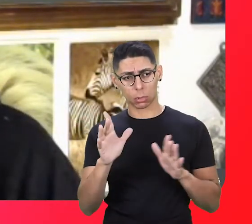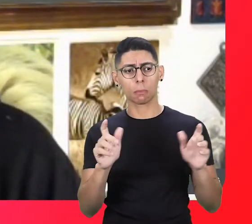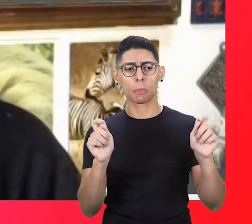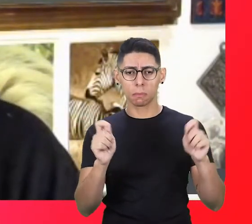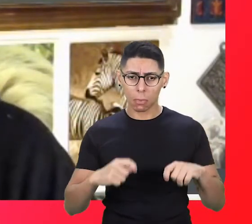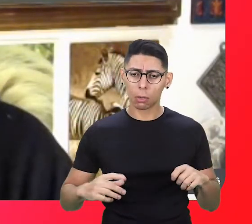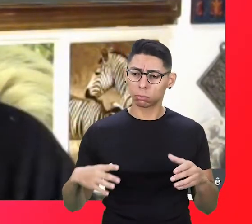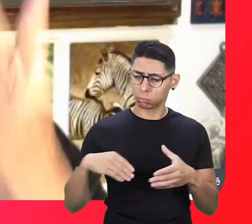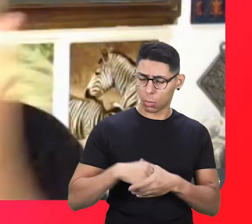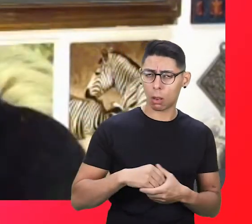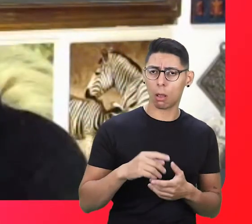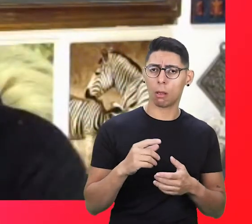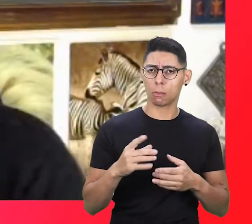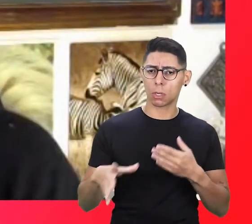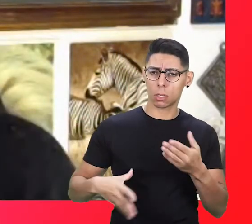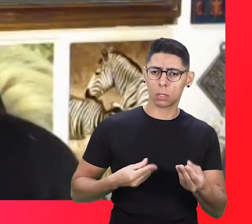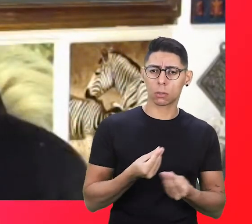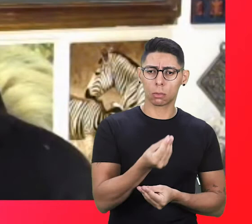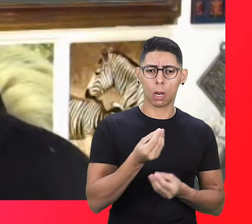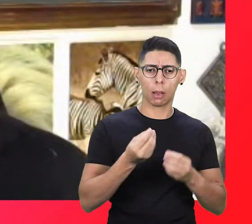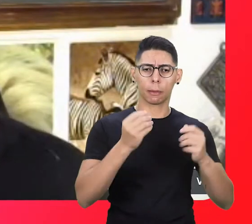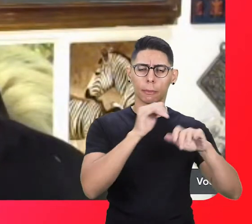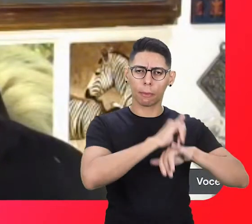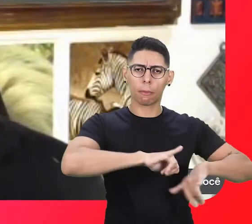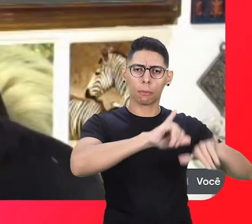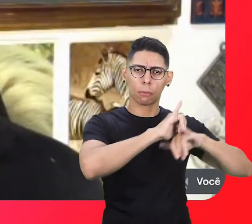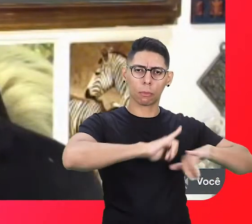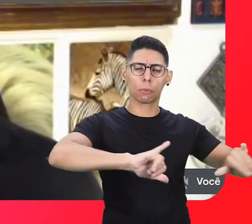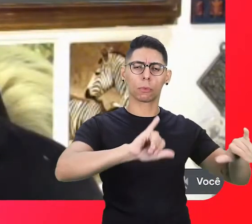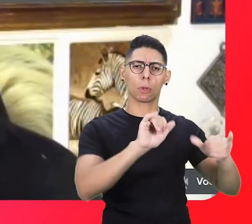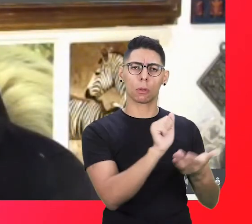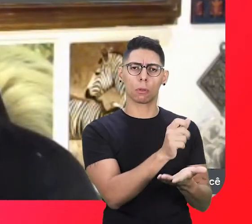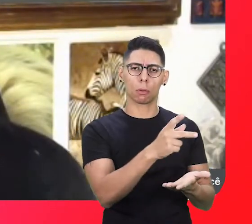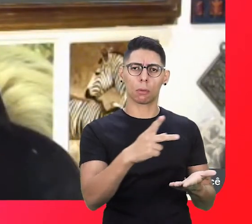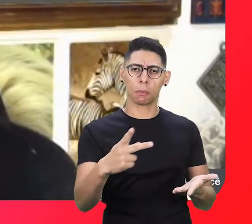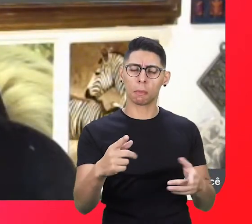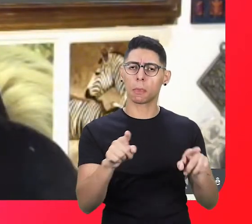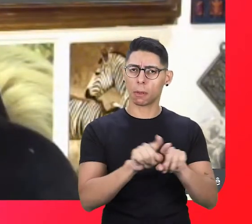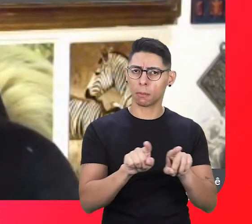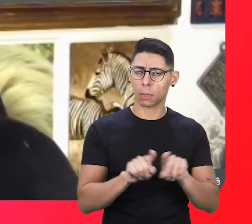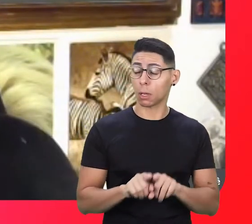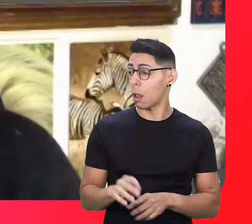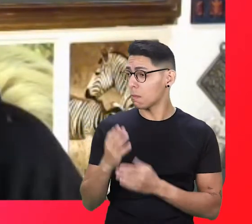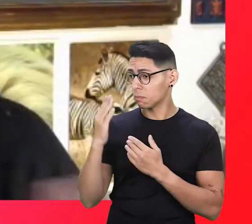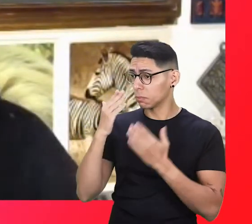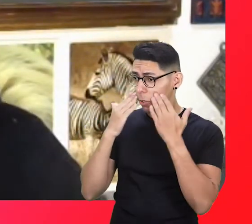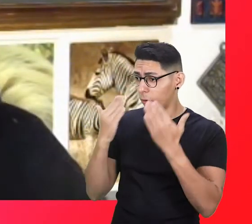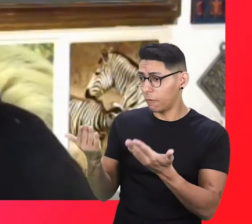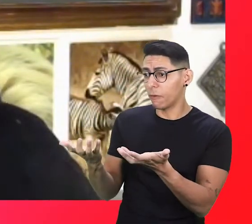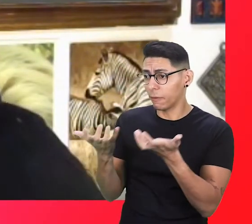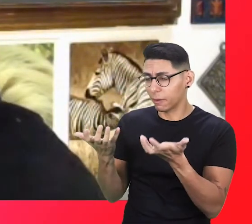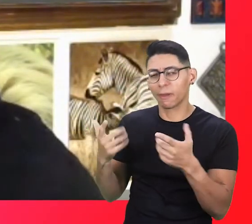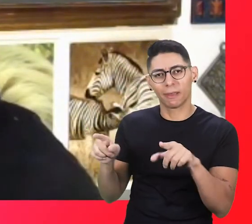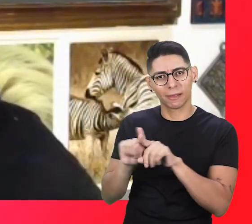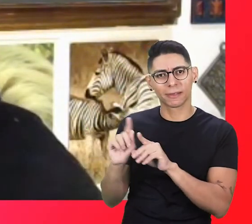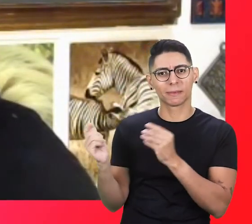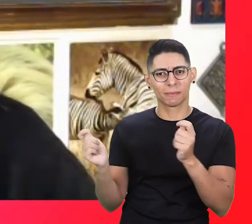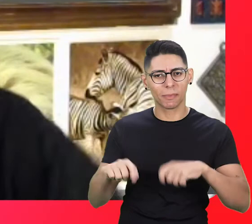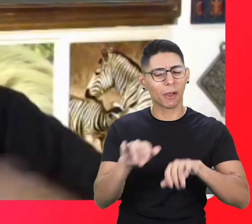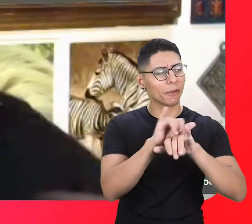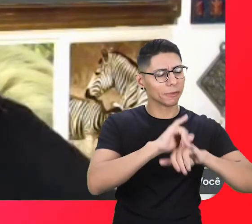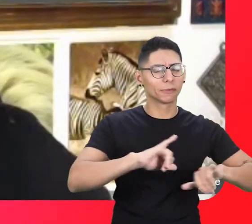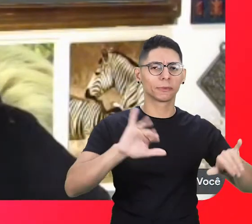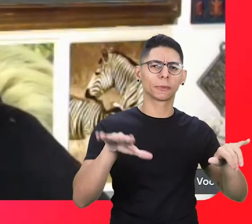tivesse, pode estar, por exemplo, ser anunciado no nosso Vem Cá. Por favor, já coloca lá. Claro, tudo sempre,